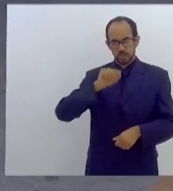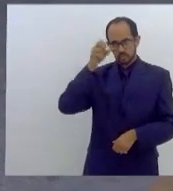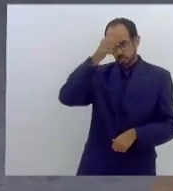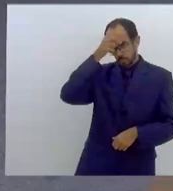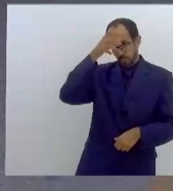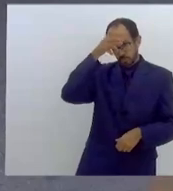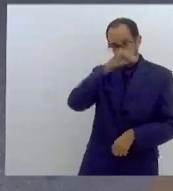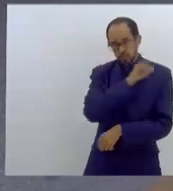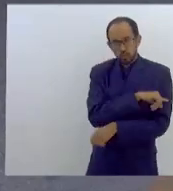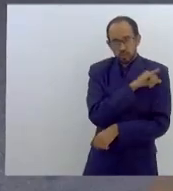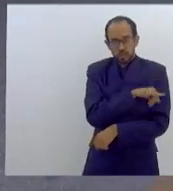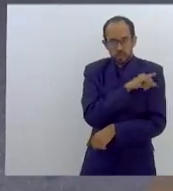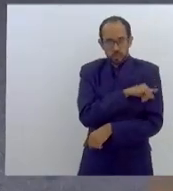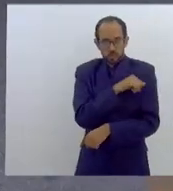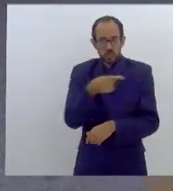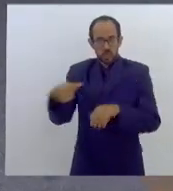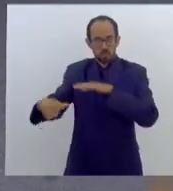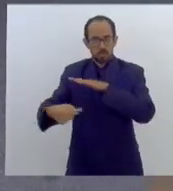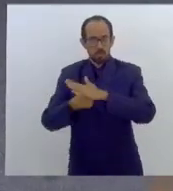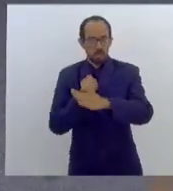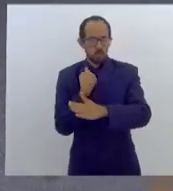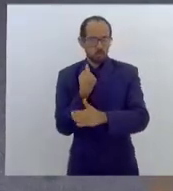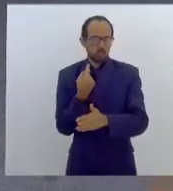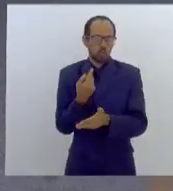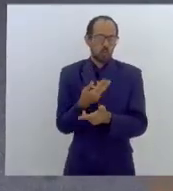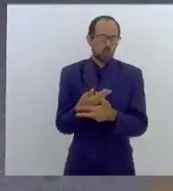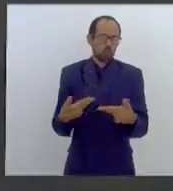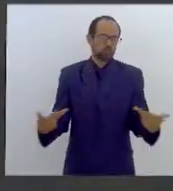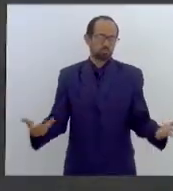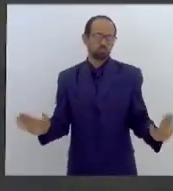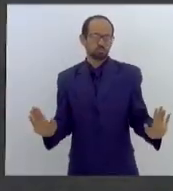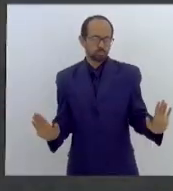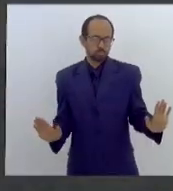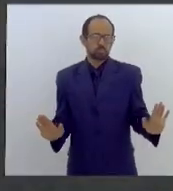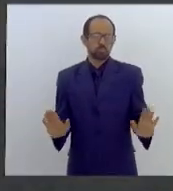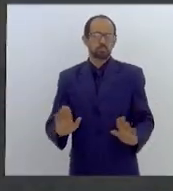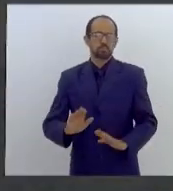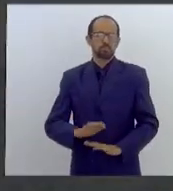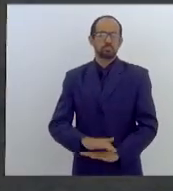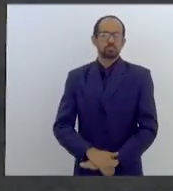ele me levantou alguns questionamentos.